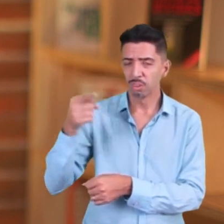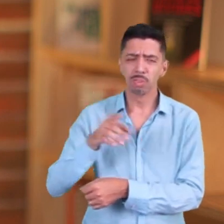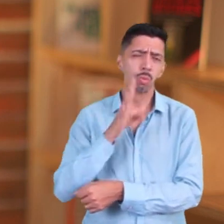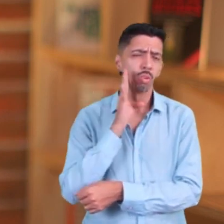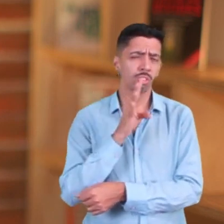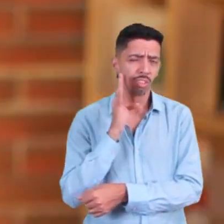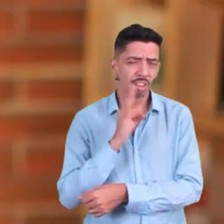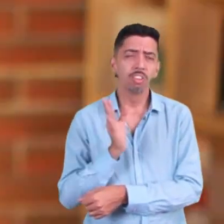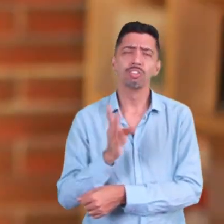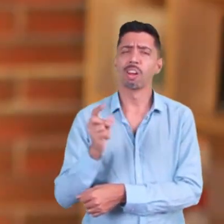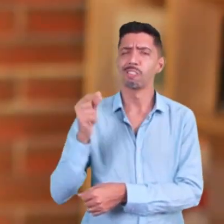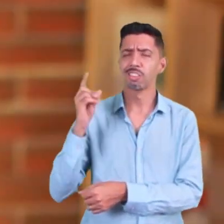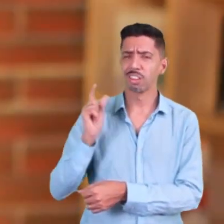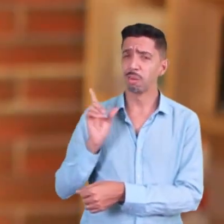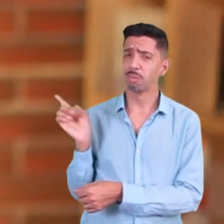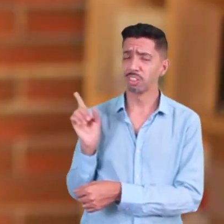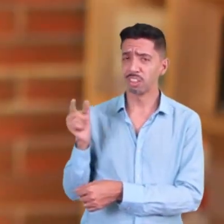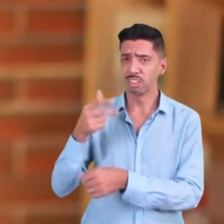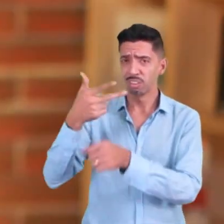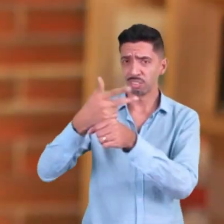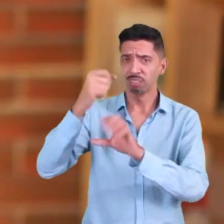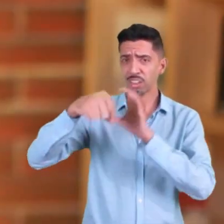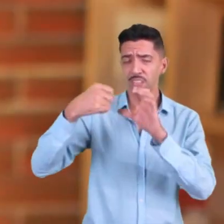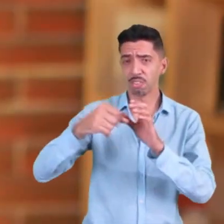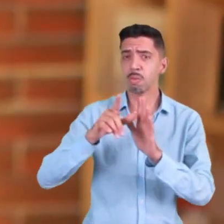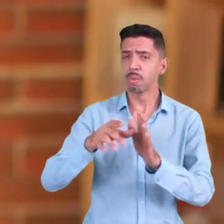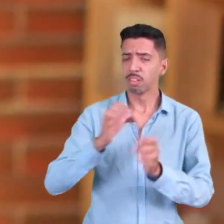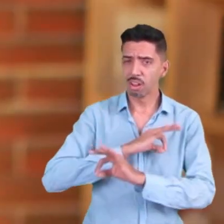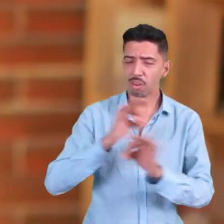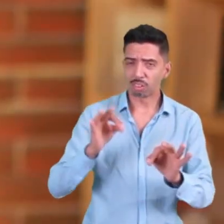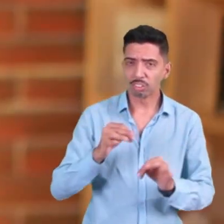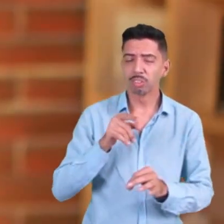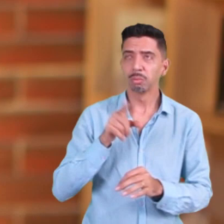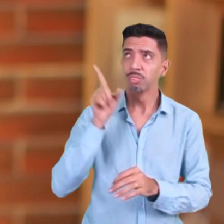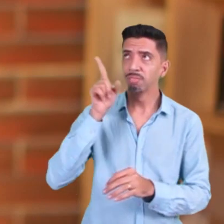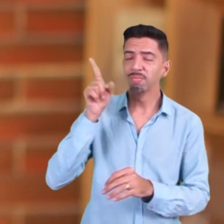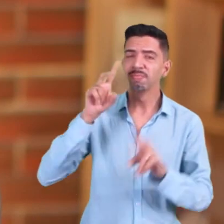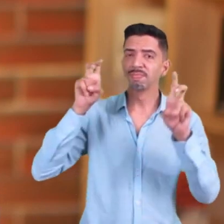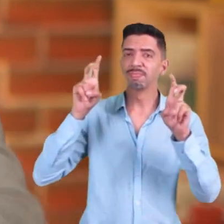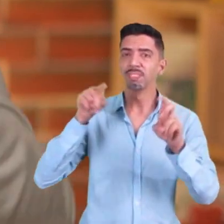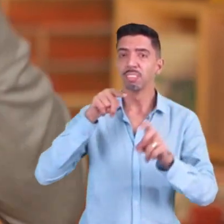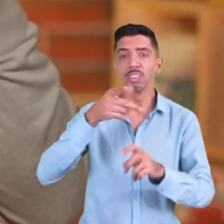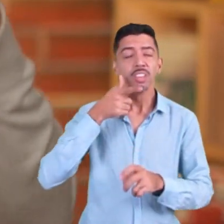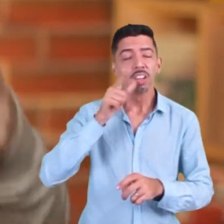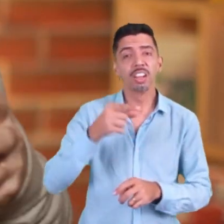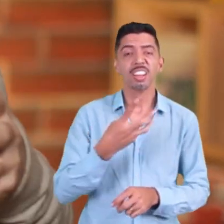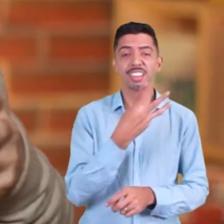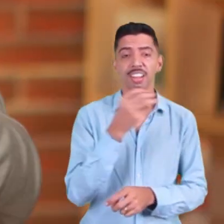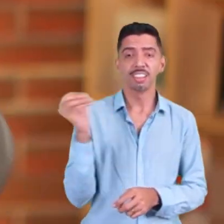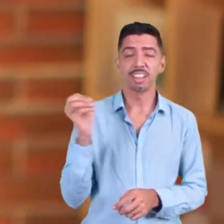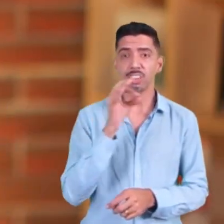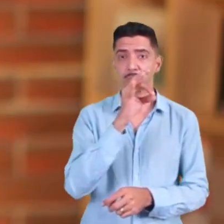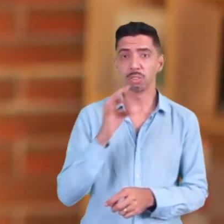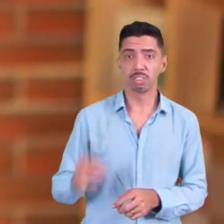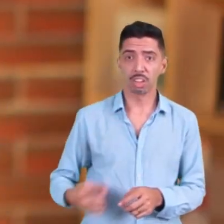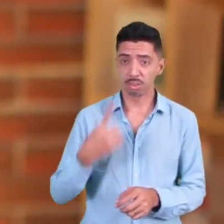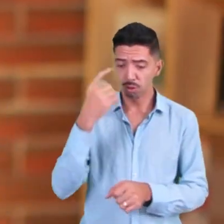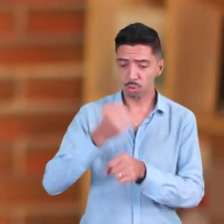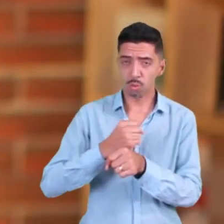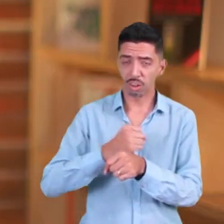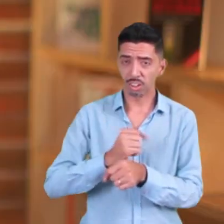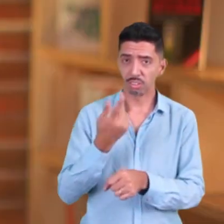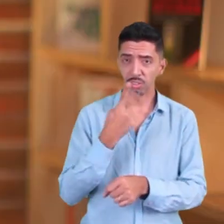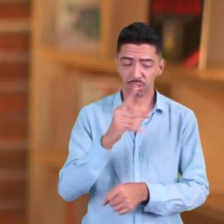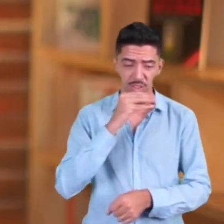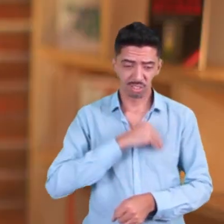que eu até gravei, mas ele faz todo sentido. Ganhe 300% ao ano dos seus